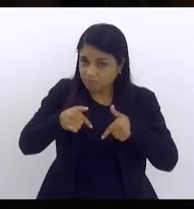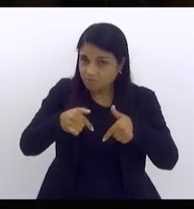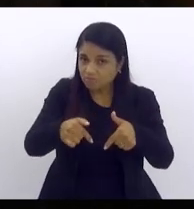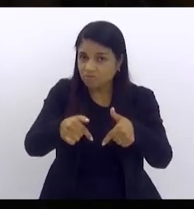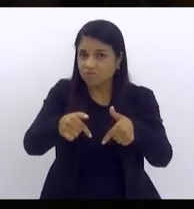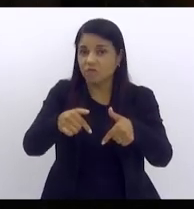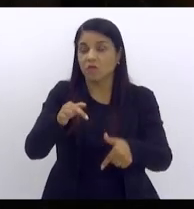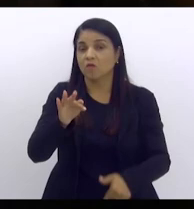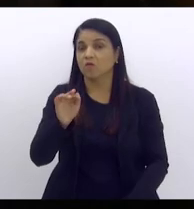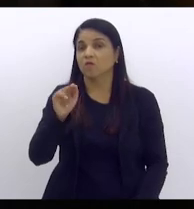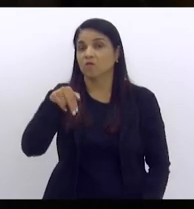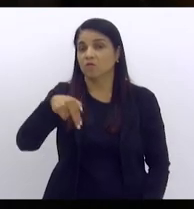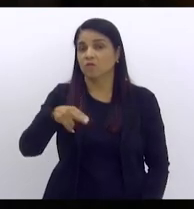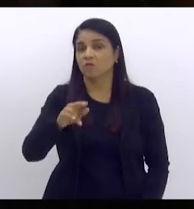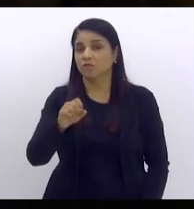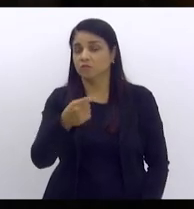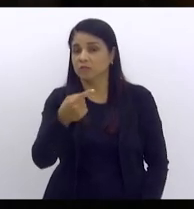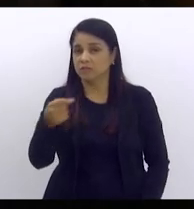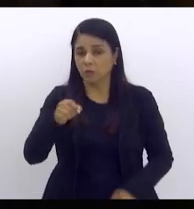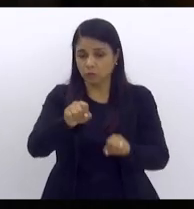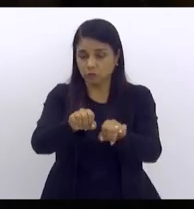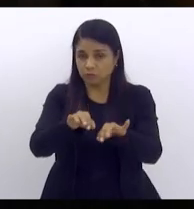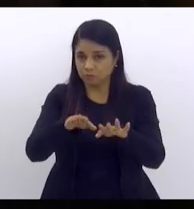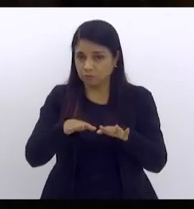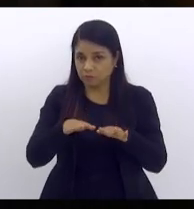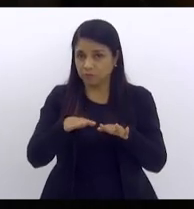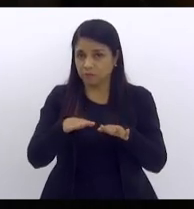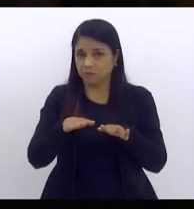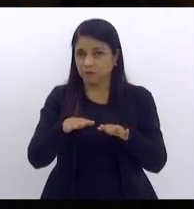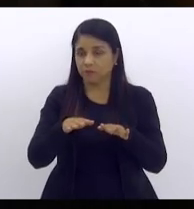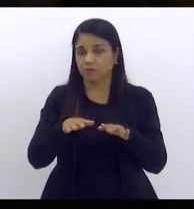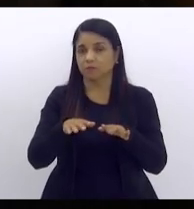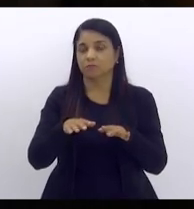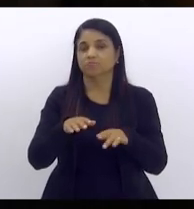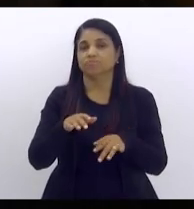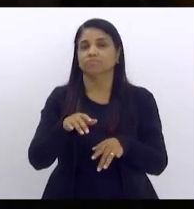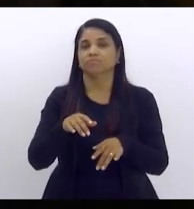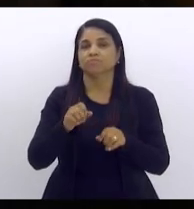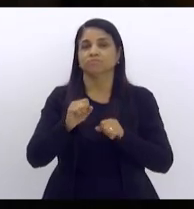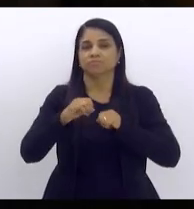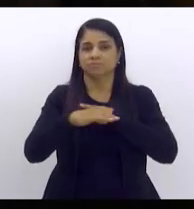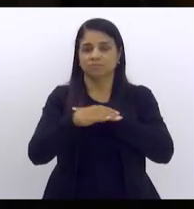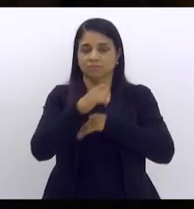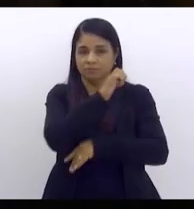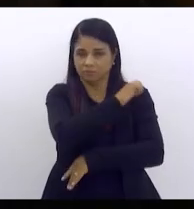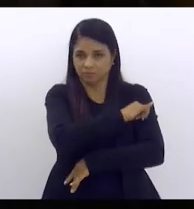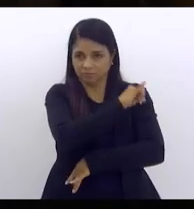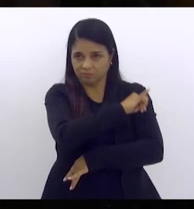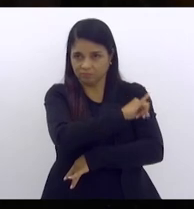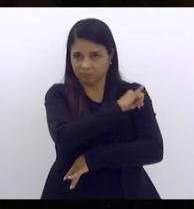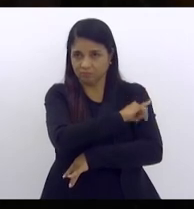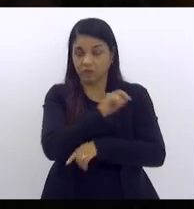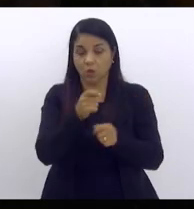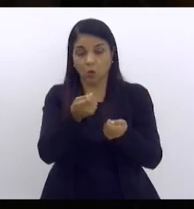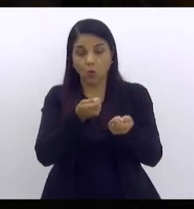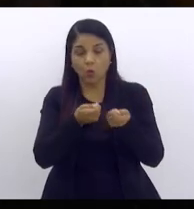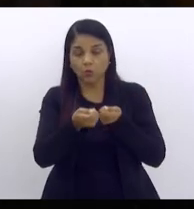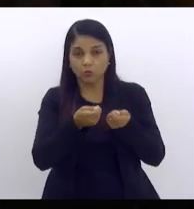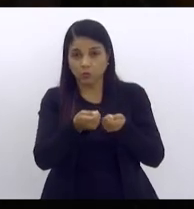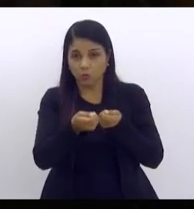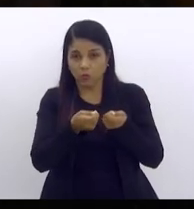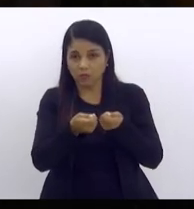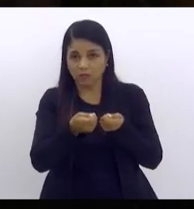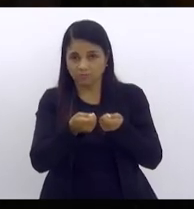do Parlamento Fluminense é fazer o controle externo da administração